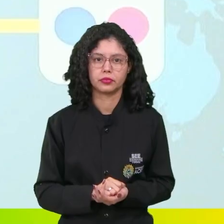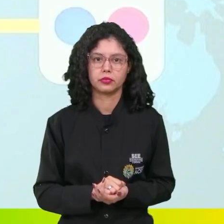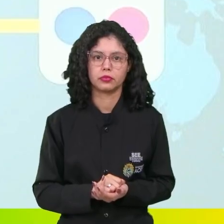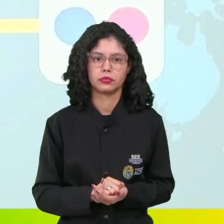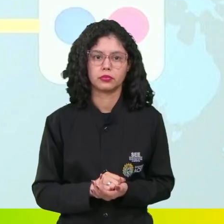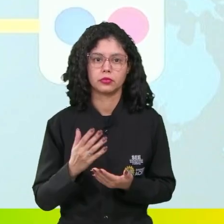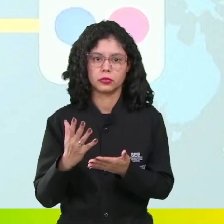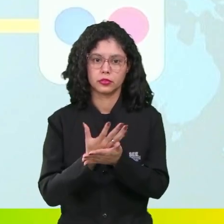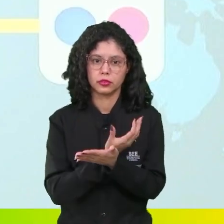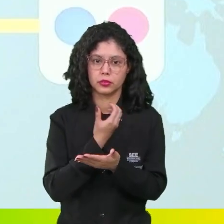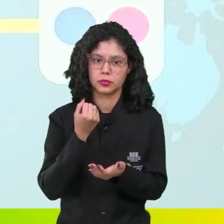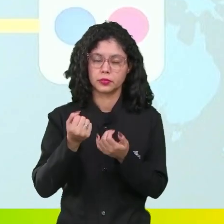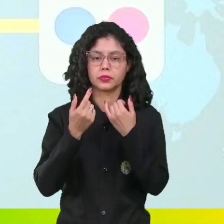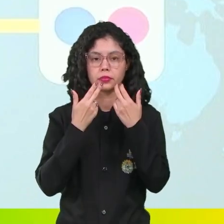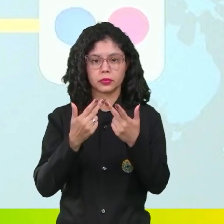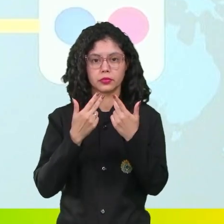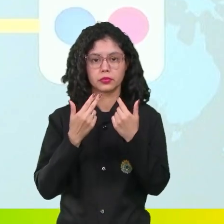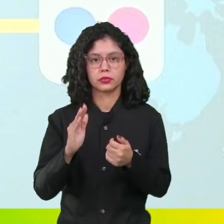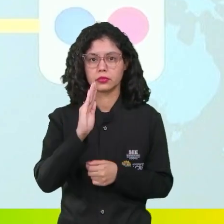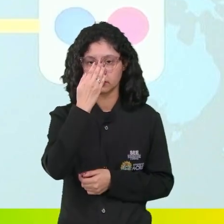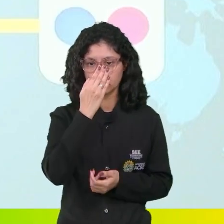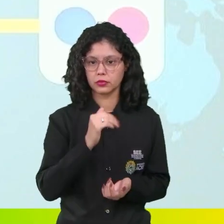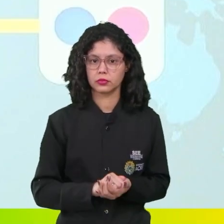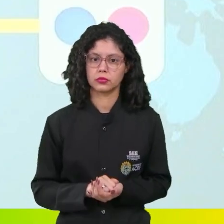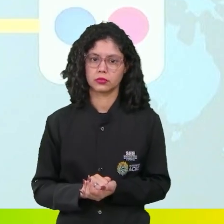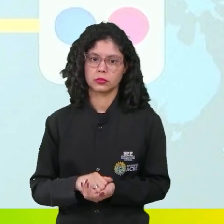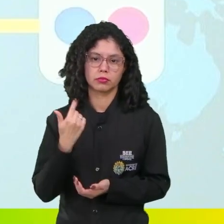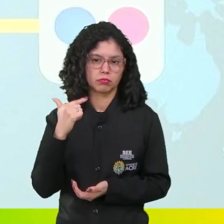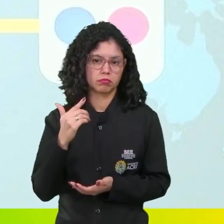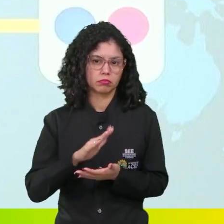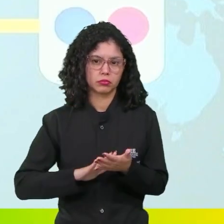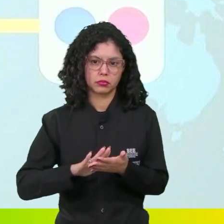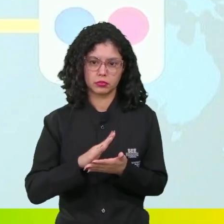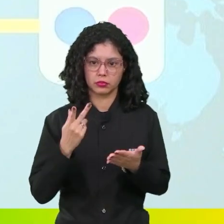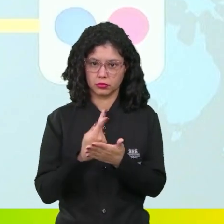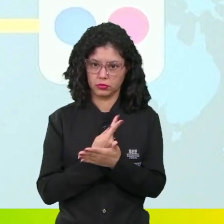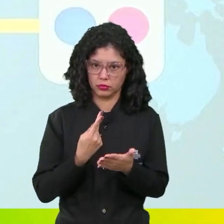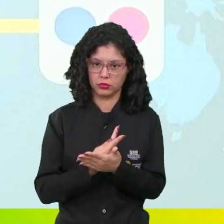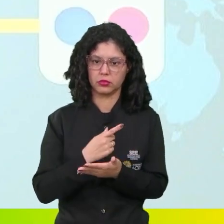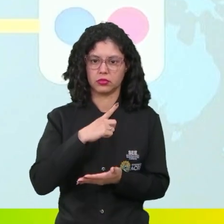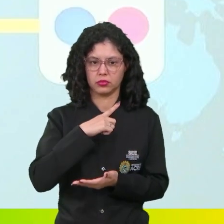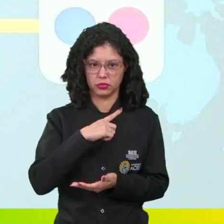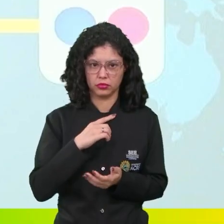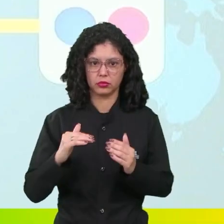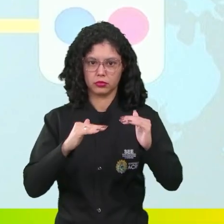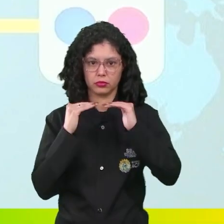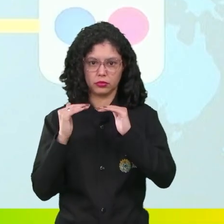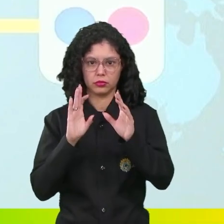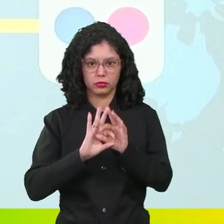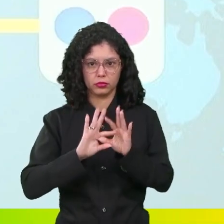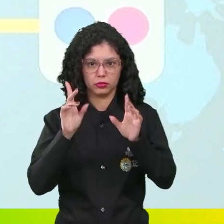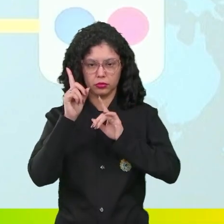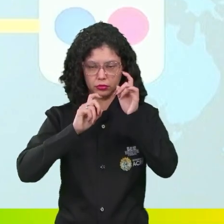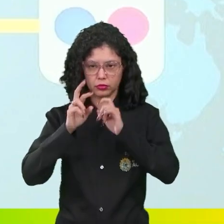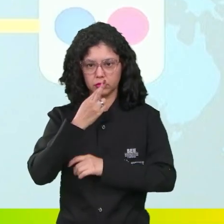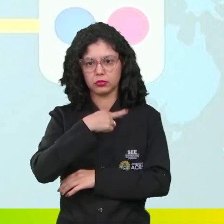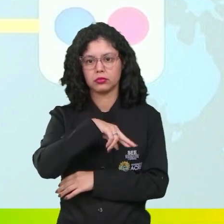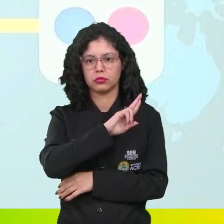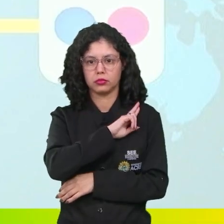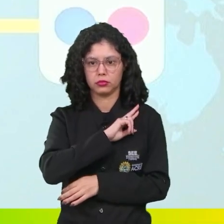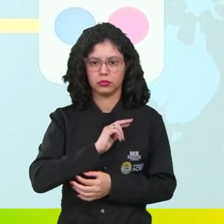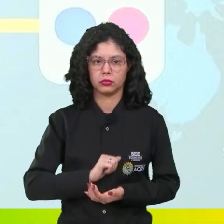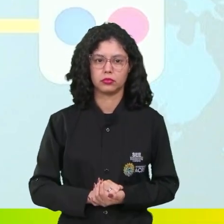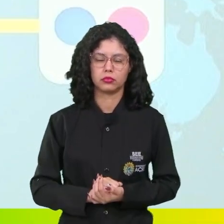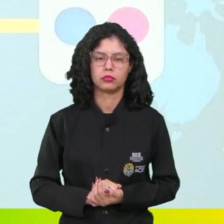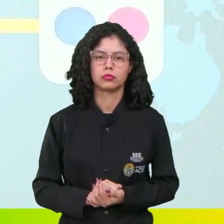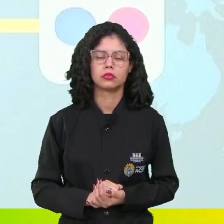é a remoção dessas notícias falsas, sem censura, o equilíbrio entre a liberdade de expressão